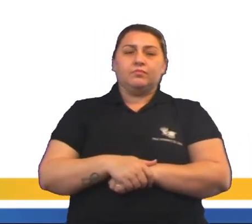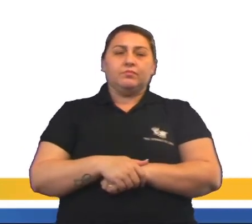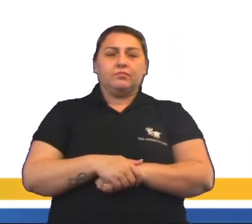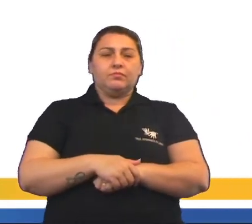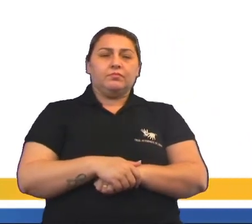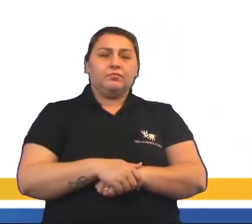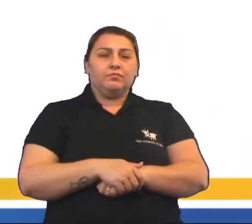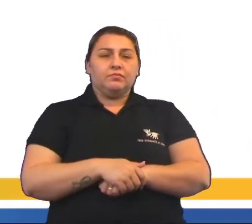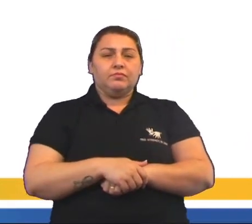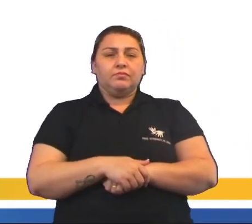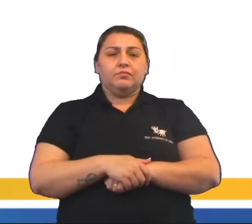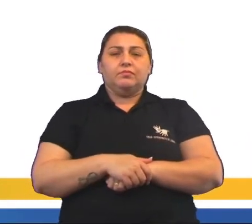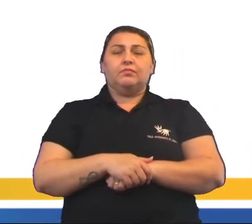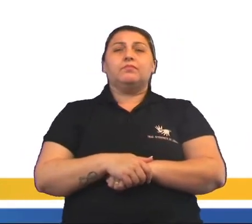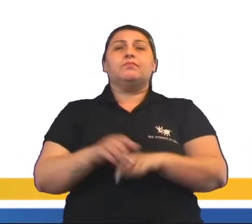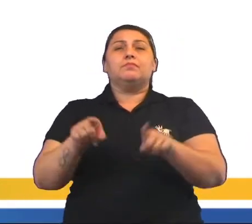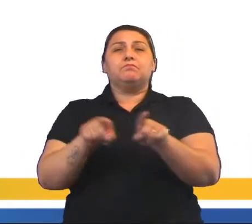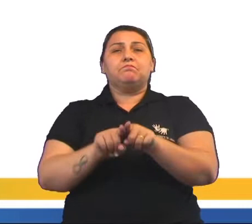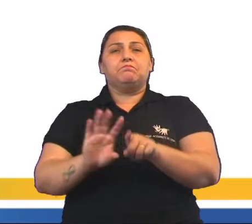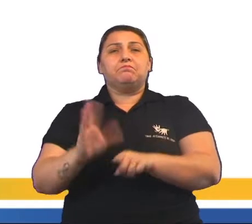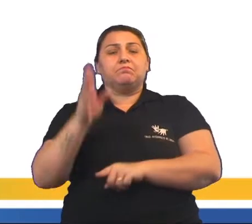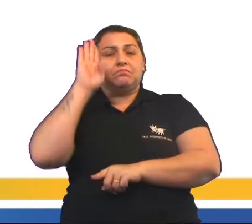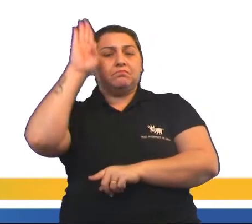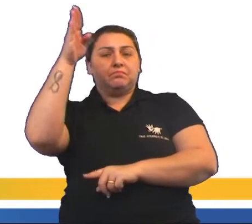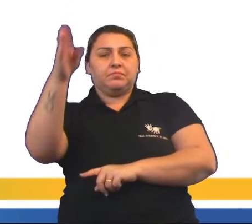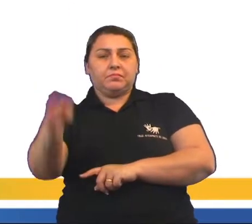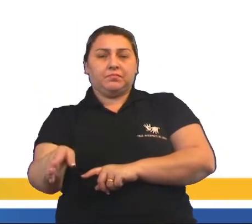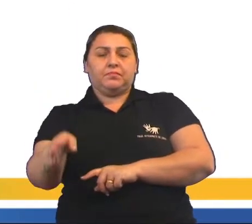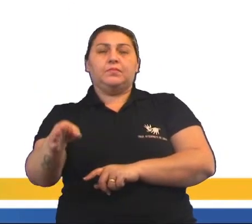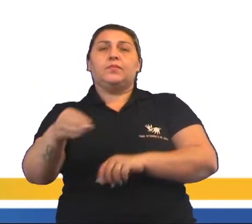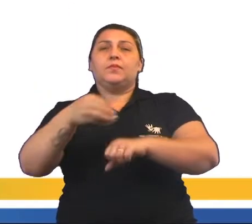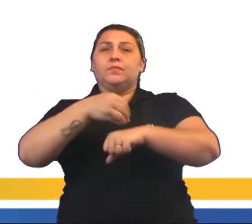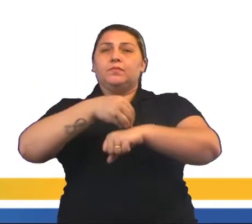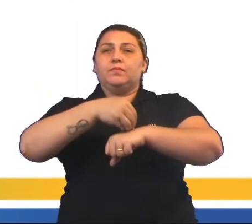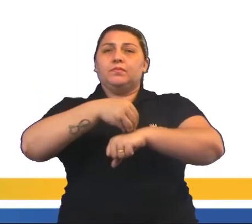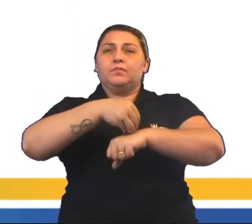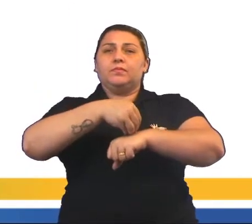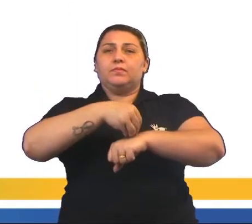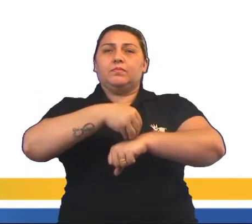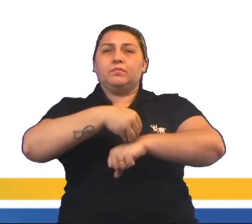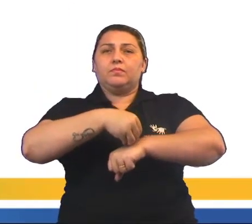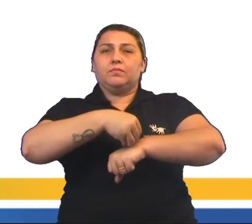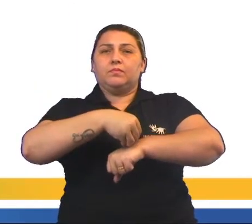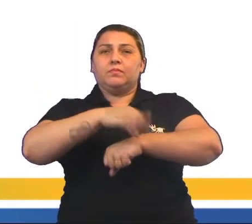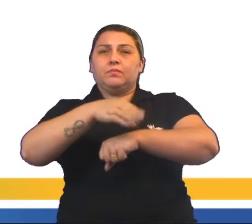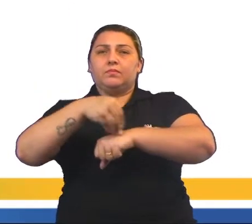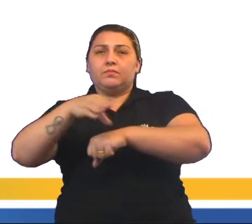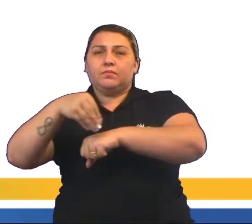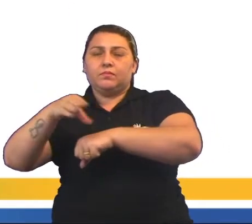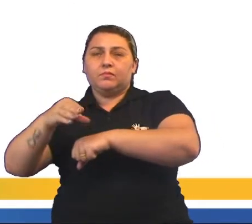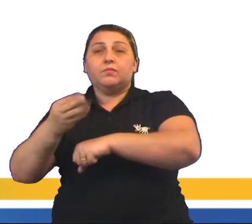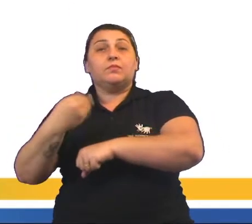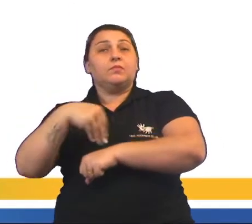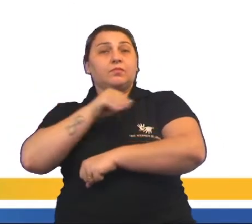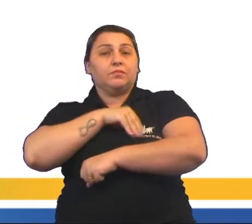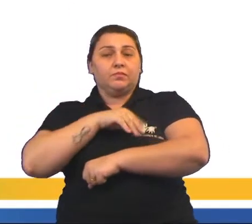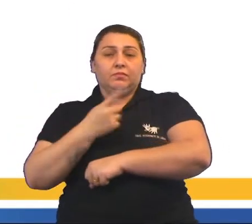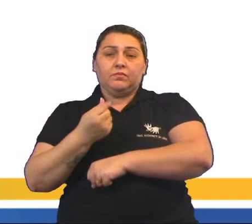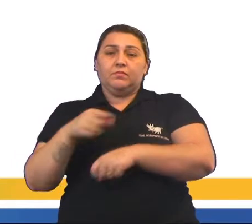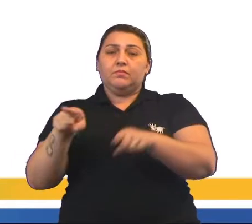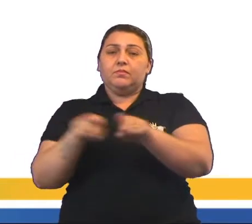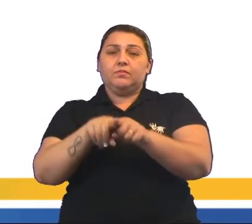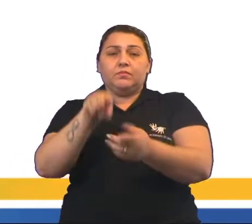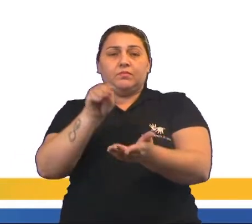países do mundo. Ela decorre principalmente da má distribuição de renda e